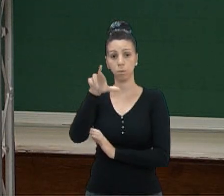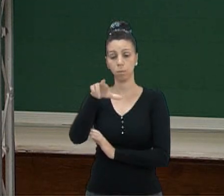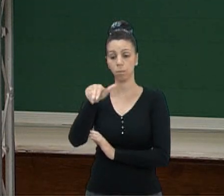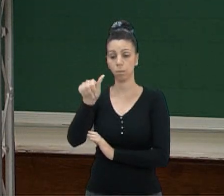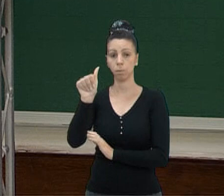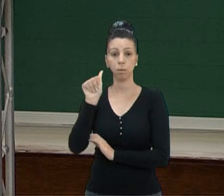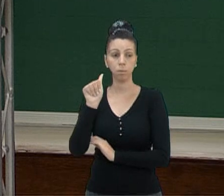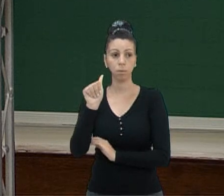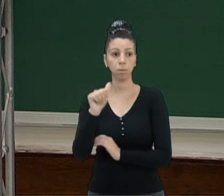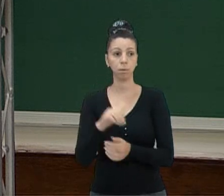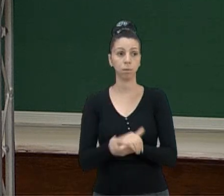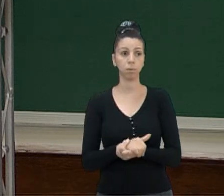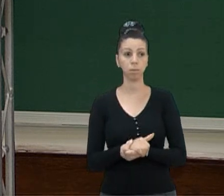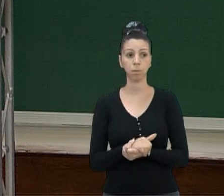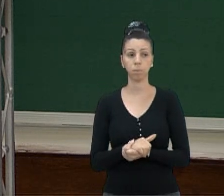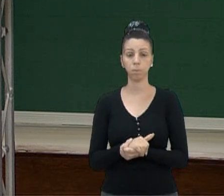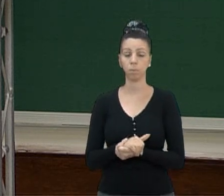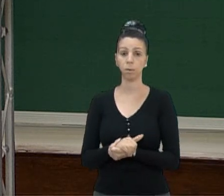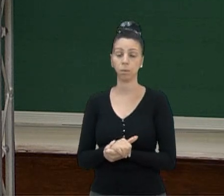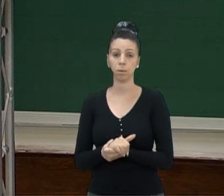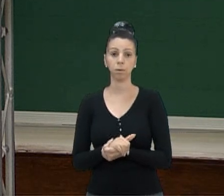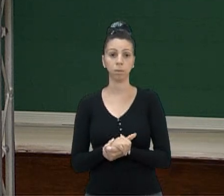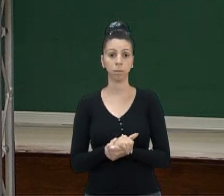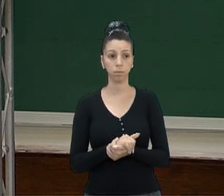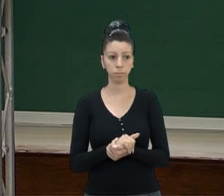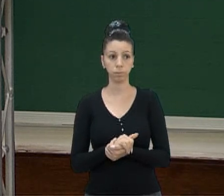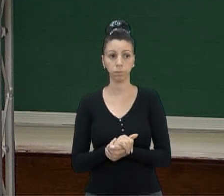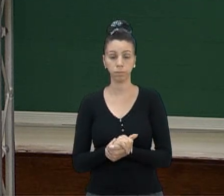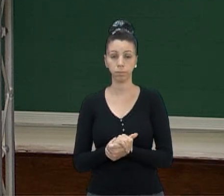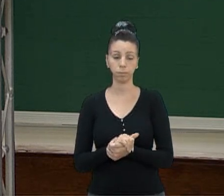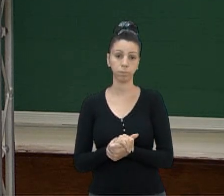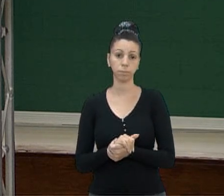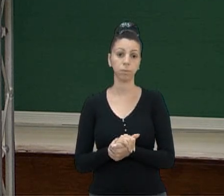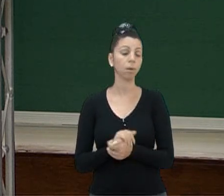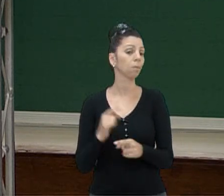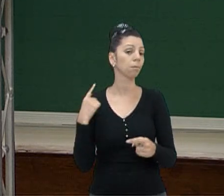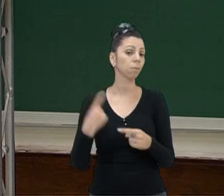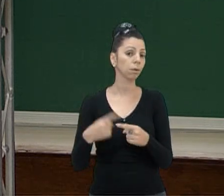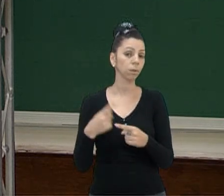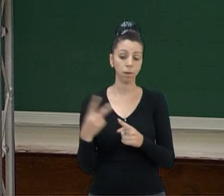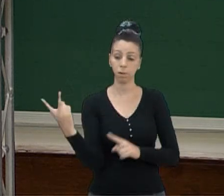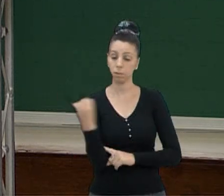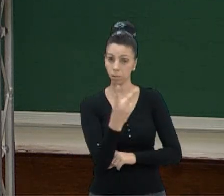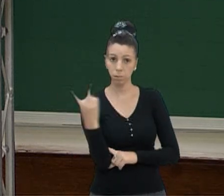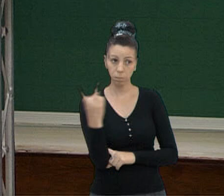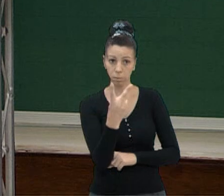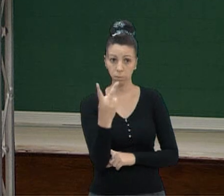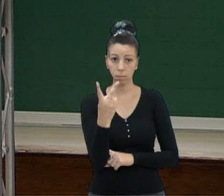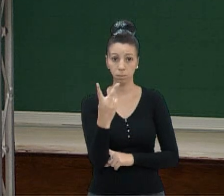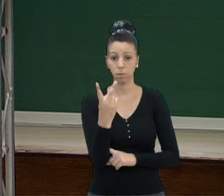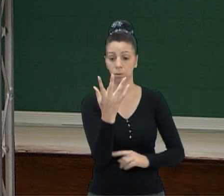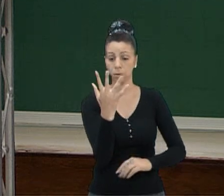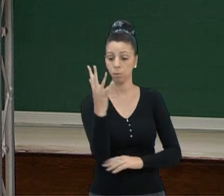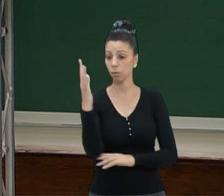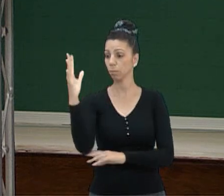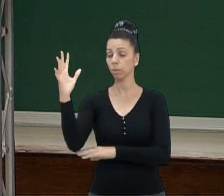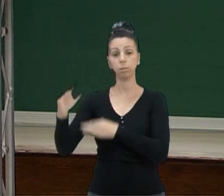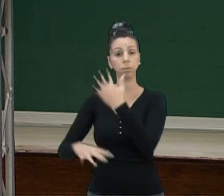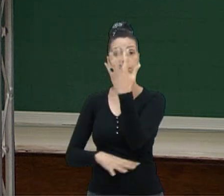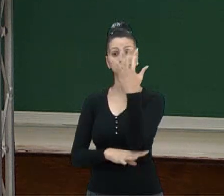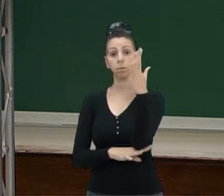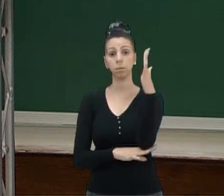assim, e na região polar nós vamos ter a formação de tundra. Por quê? Porque é uma vegetação que, naquele